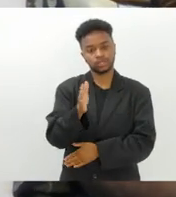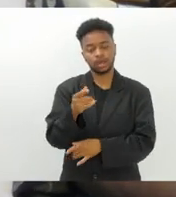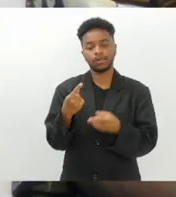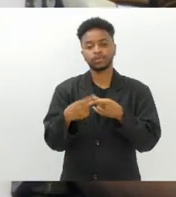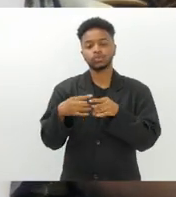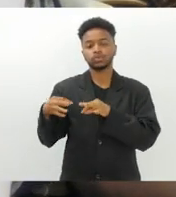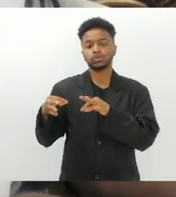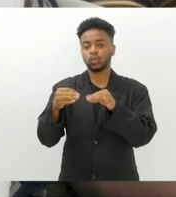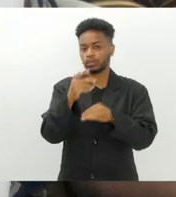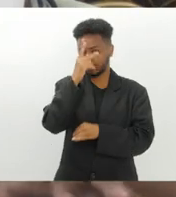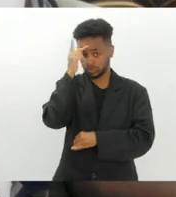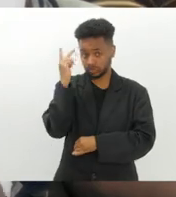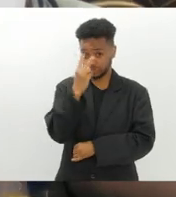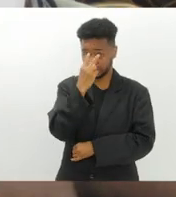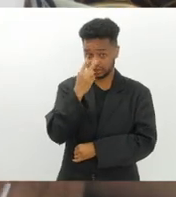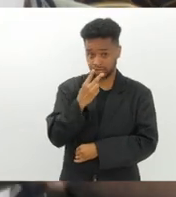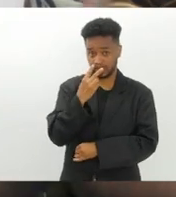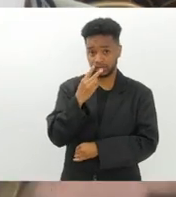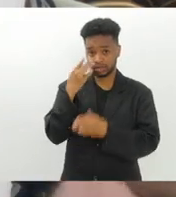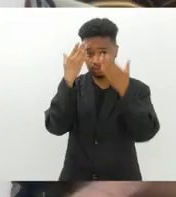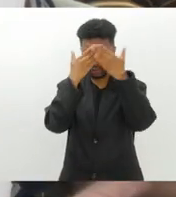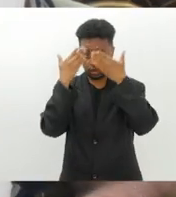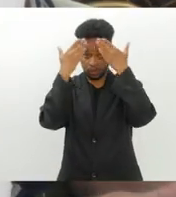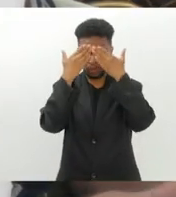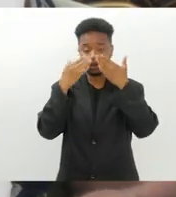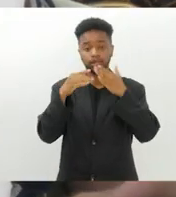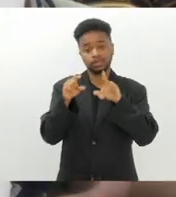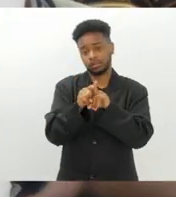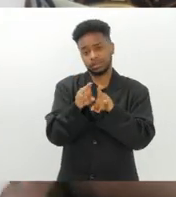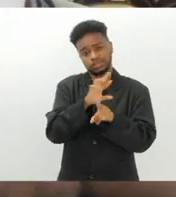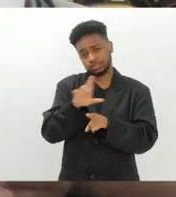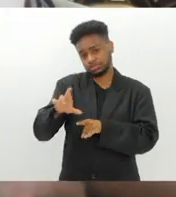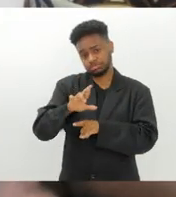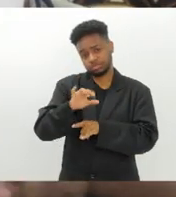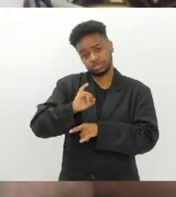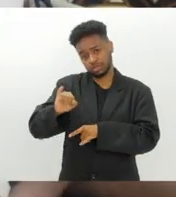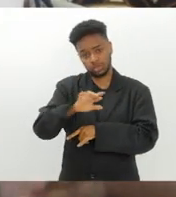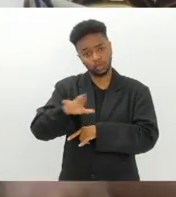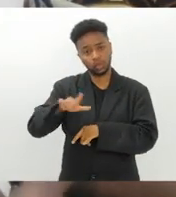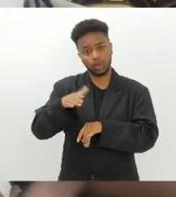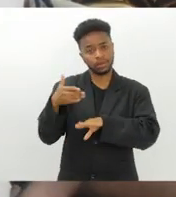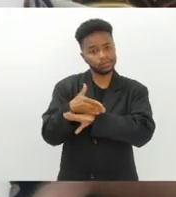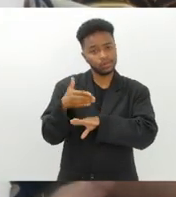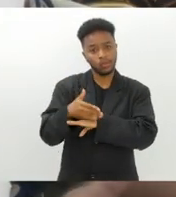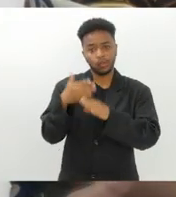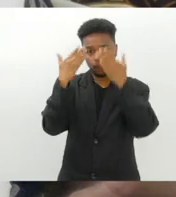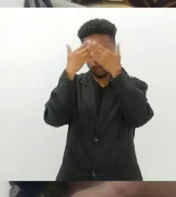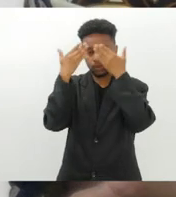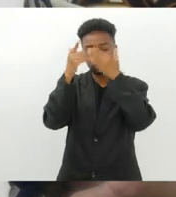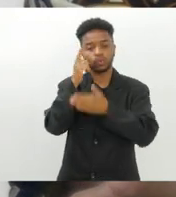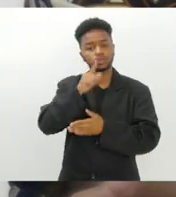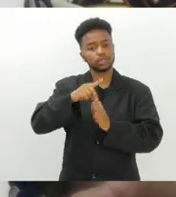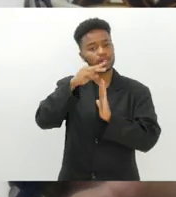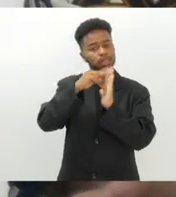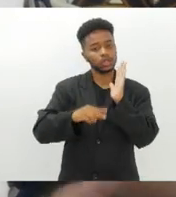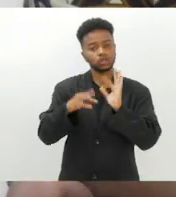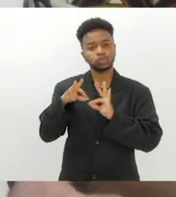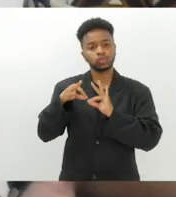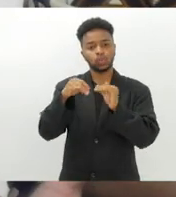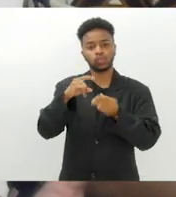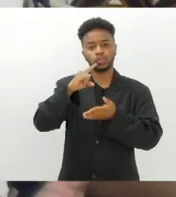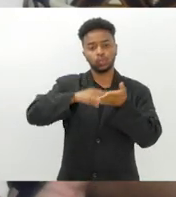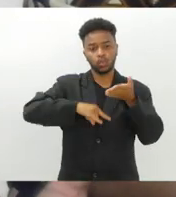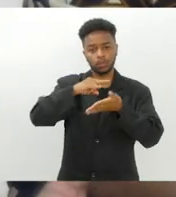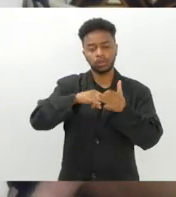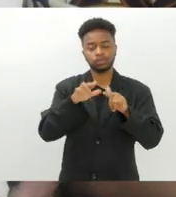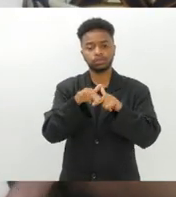de deficiência visual da Umbanda e da não Umbanda também poderão ter acesso a todo o conteúdo do documento Carta Magna da Umbanda por